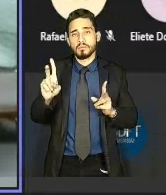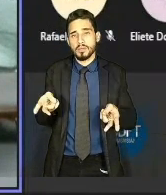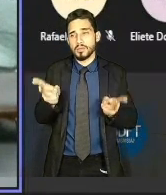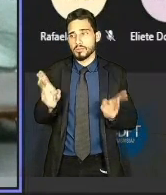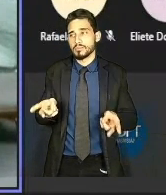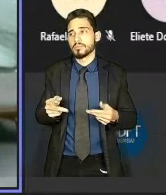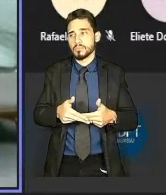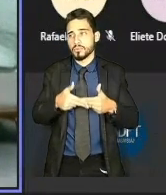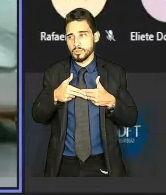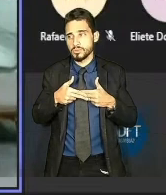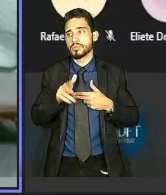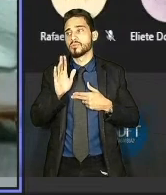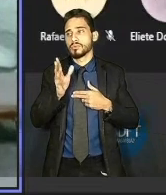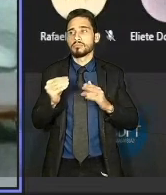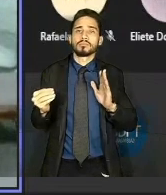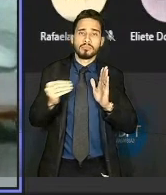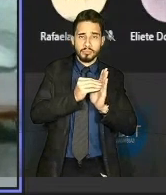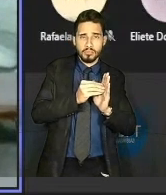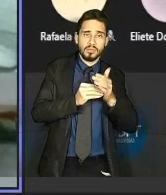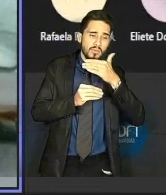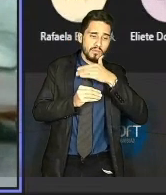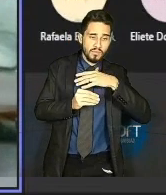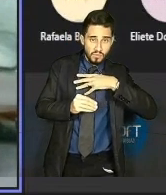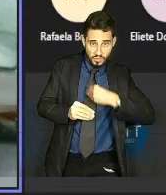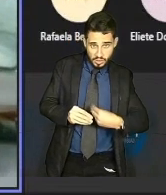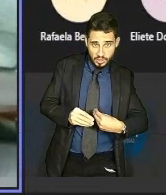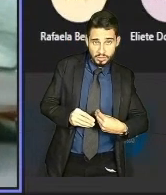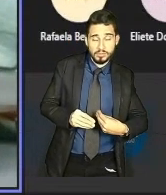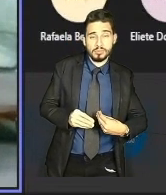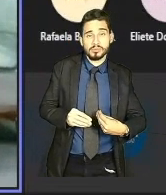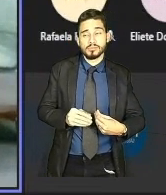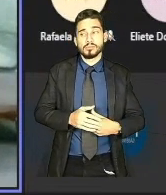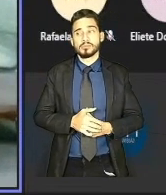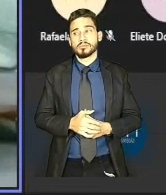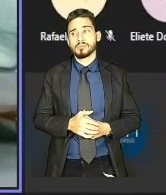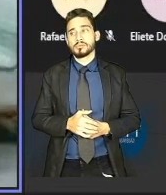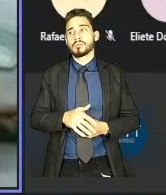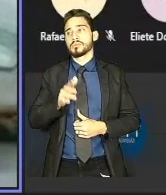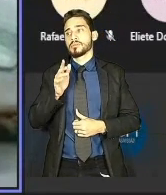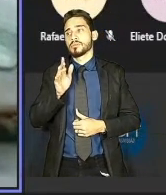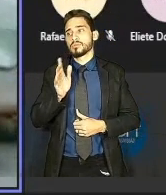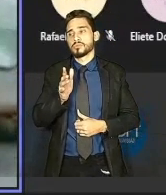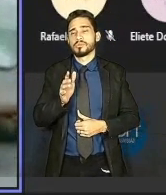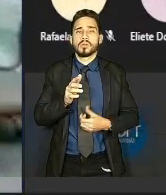tanto para elas, né? Perfeito. Então, eu já adequei aqui que para a filha,